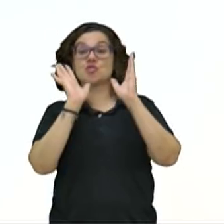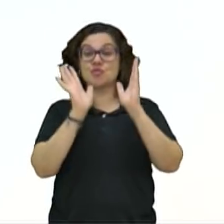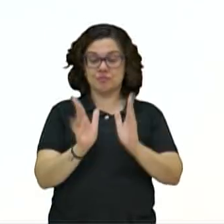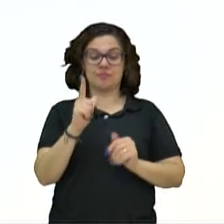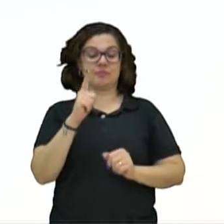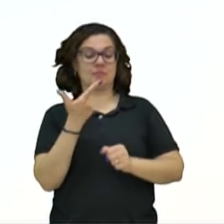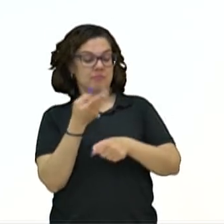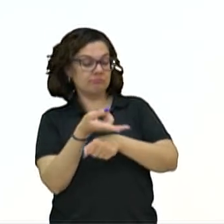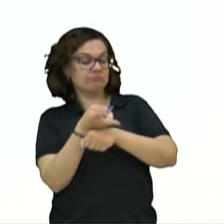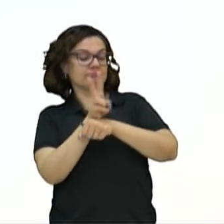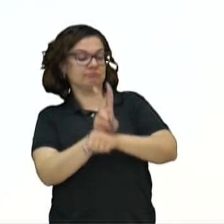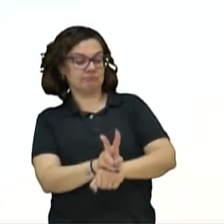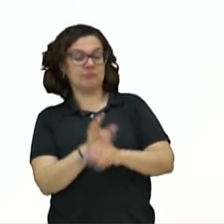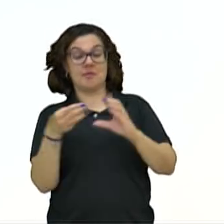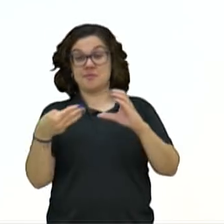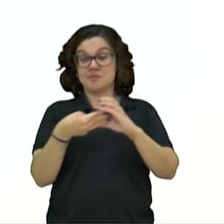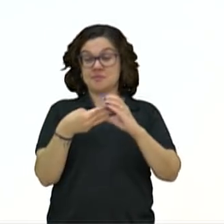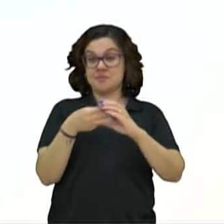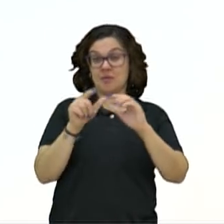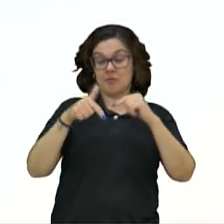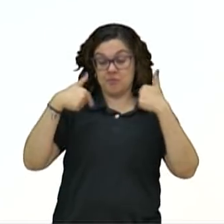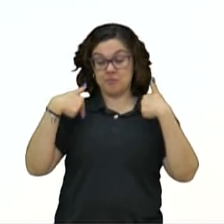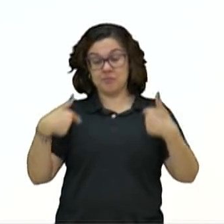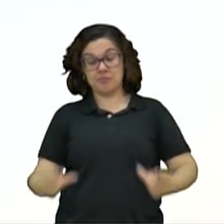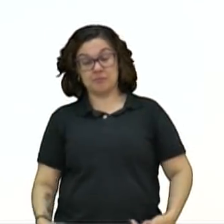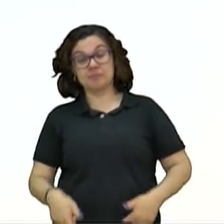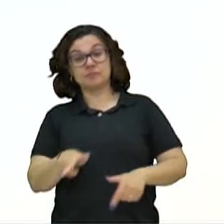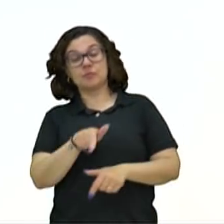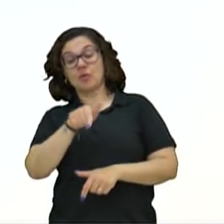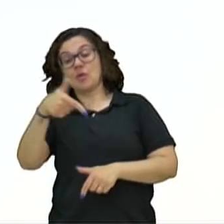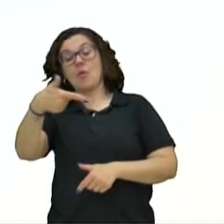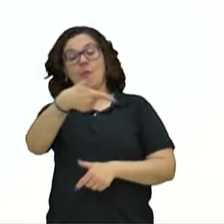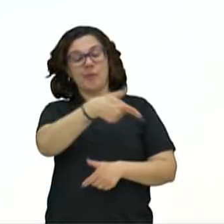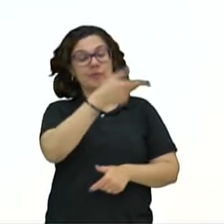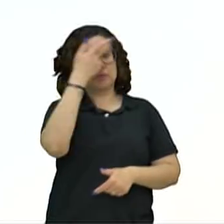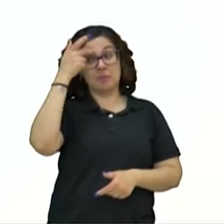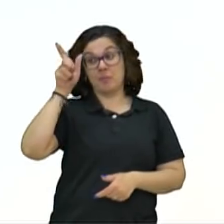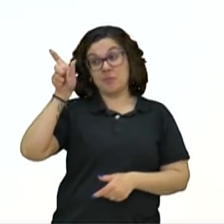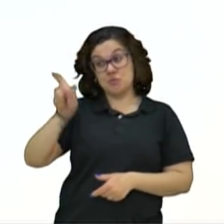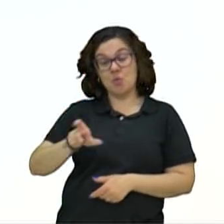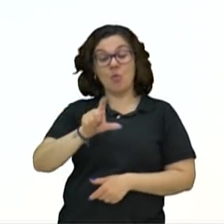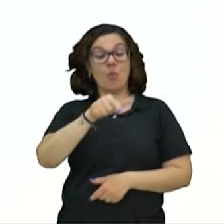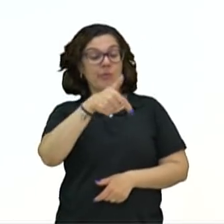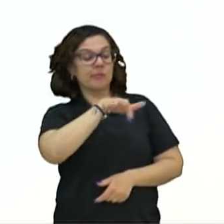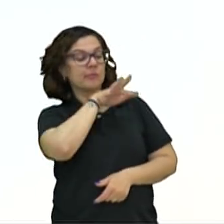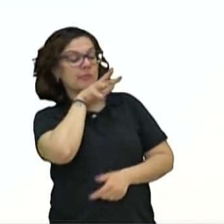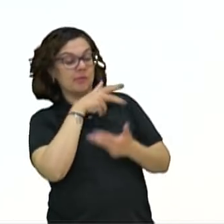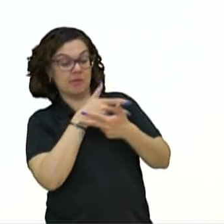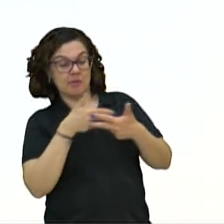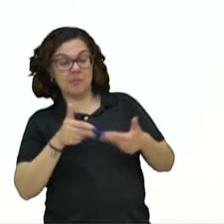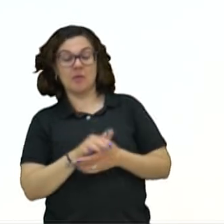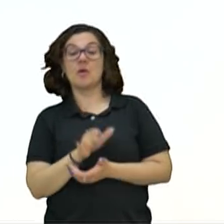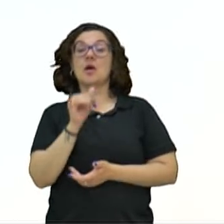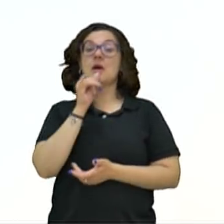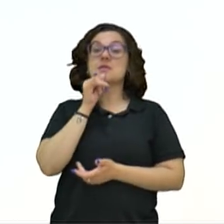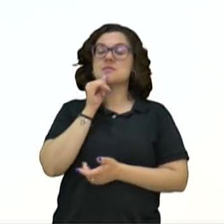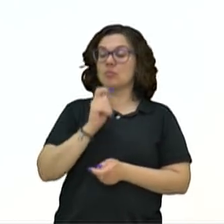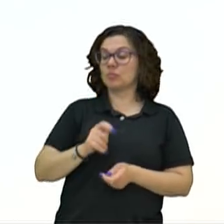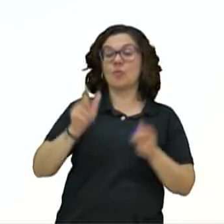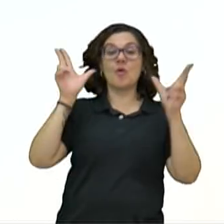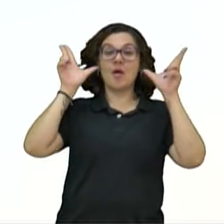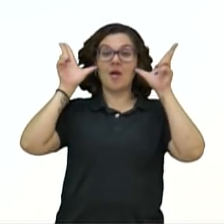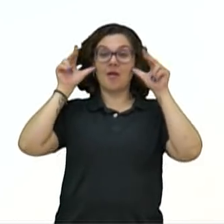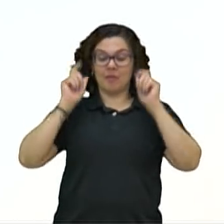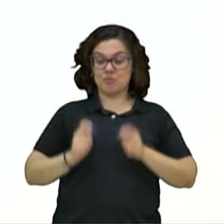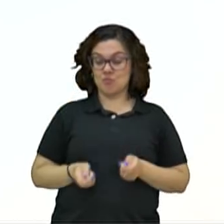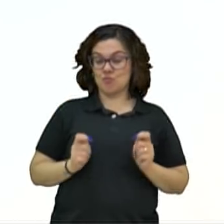anticorpos que foram produzidos por outra pessoa ou por outro animal. Por exemplo, o cavalo,